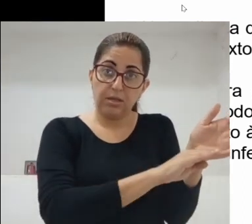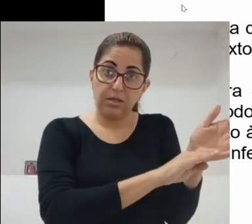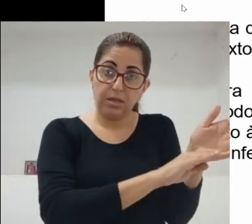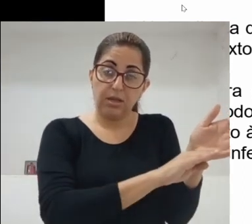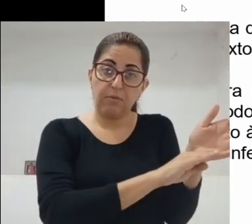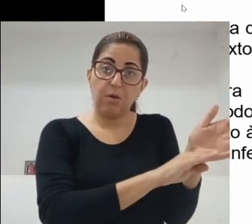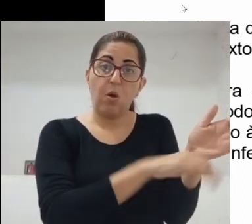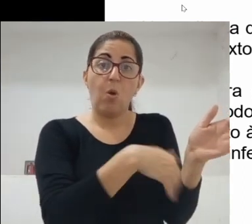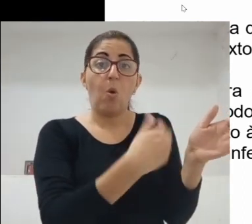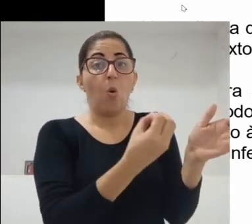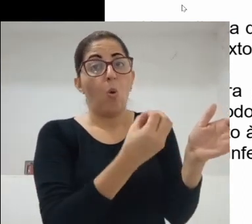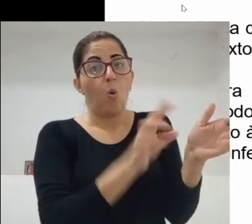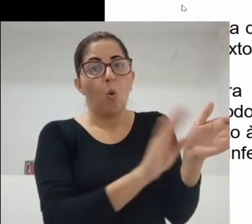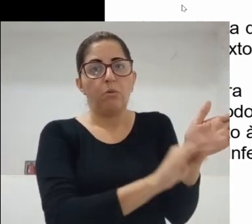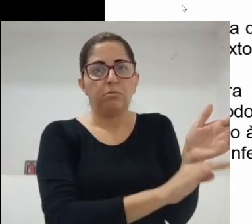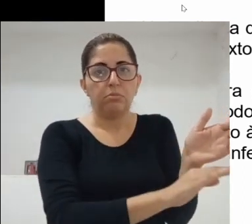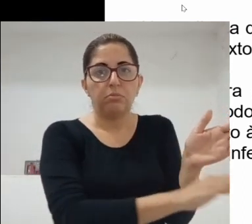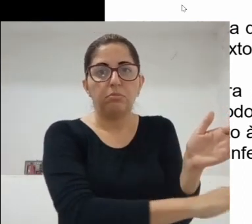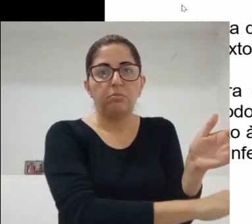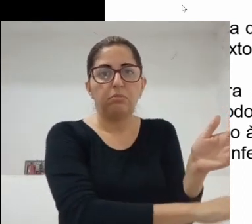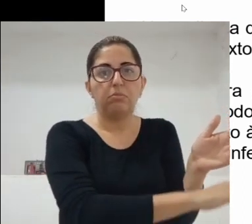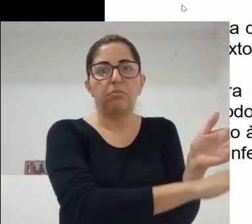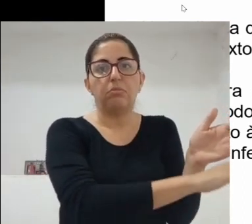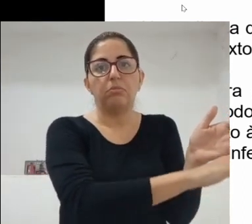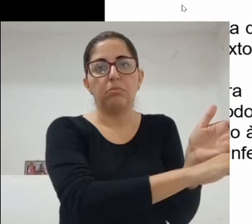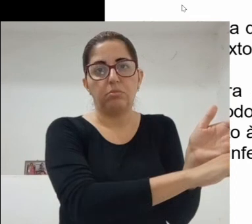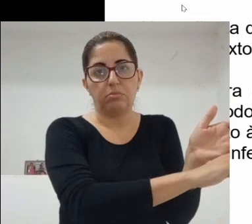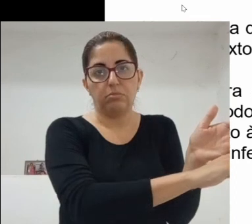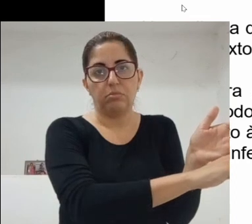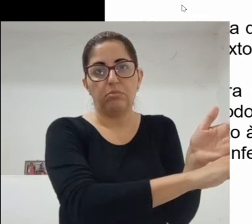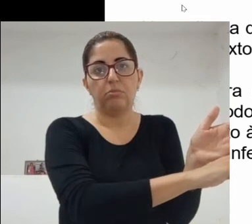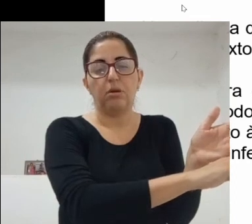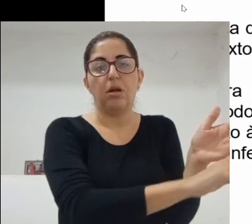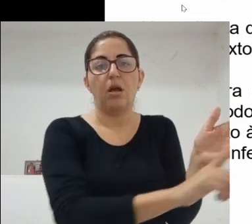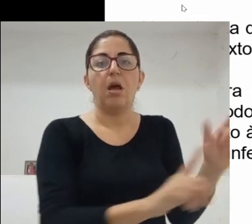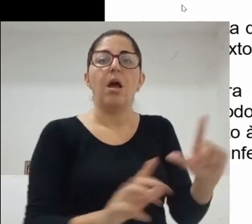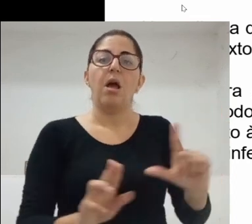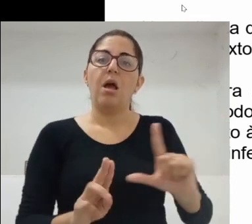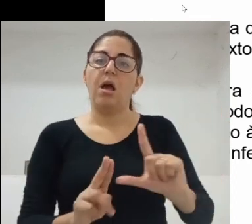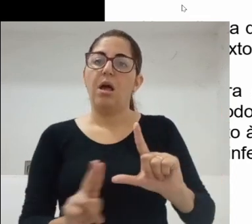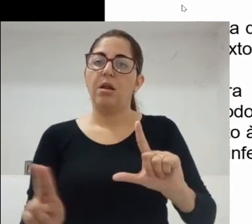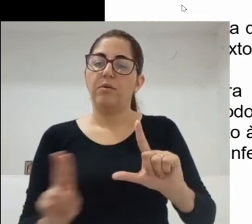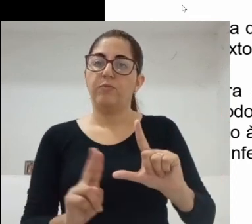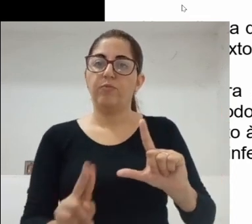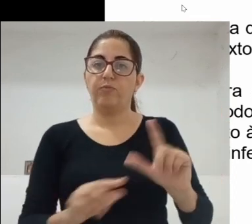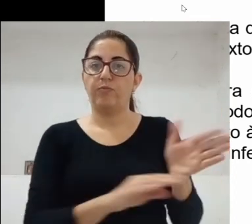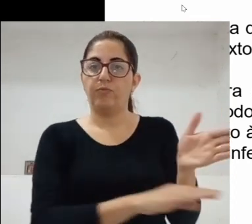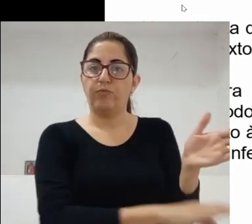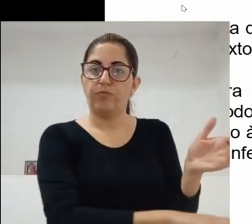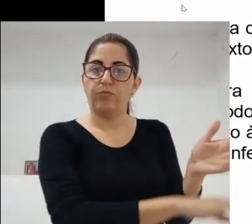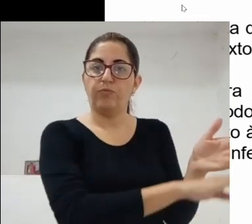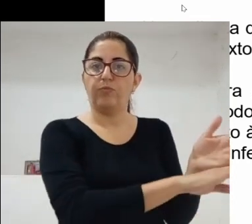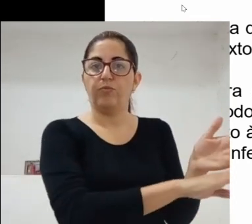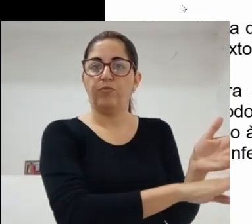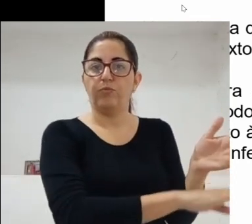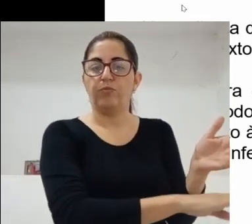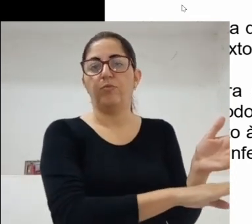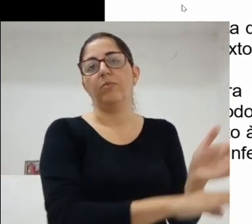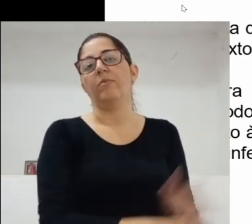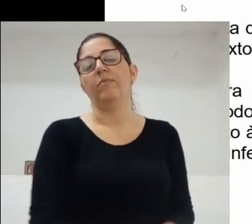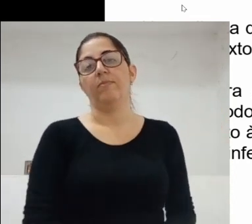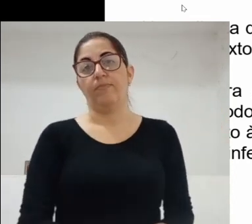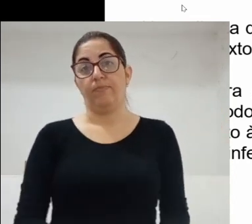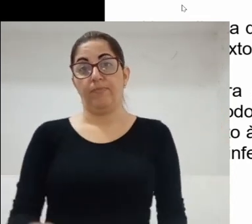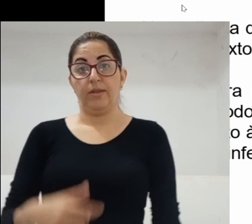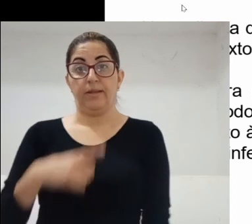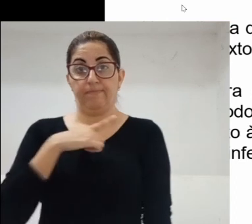né, na margem direita, logo acima da legenda, e se ele estiver deslocado mais à esquerda da legenda,